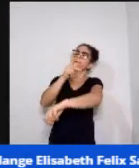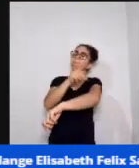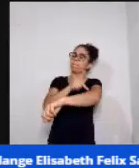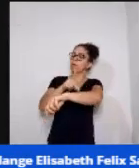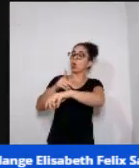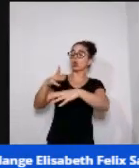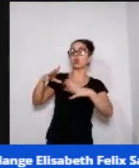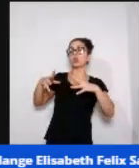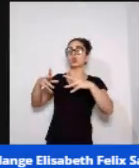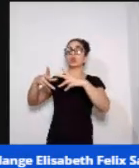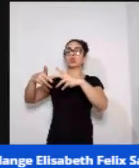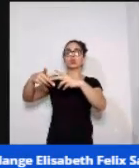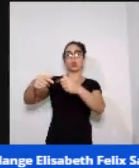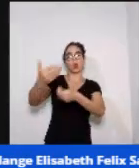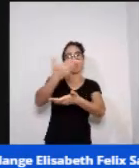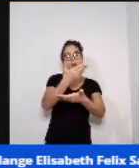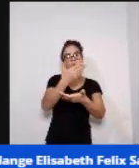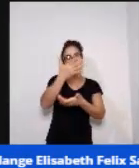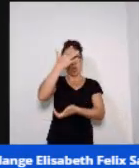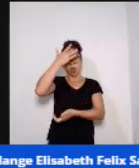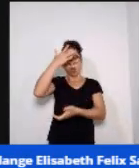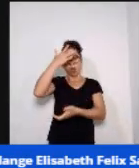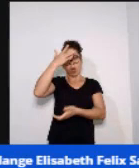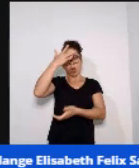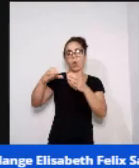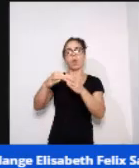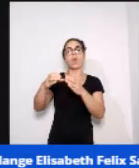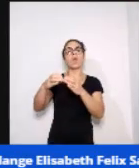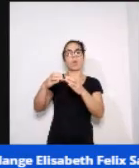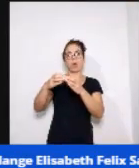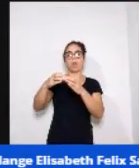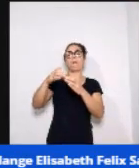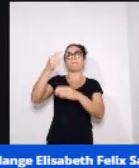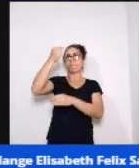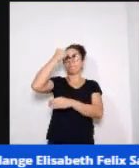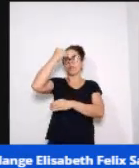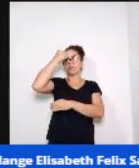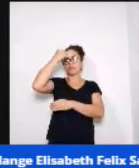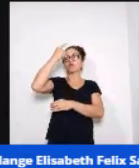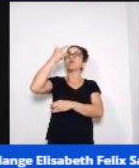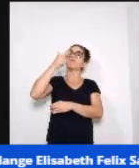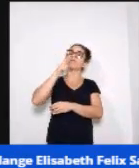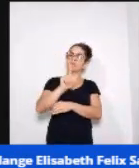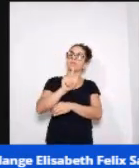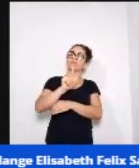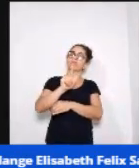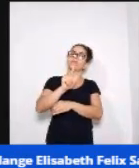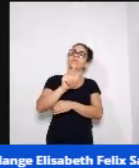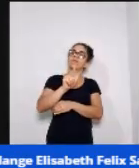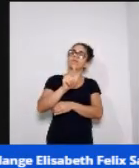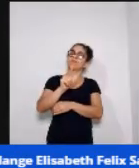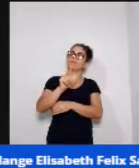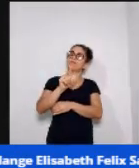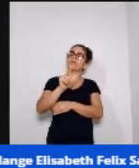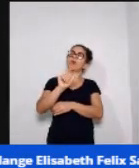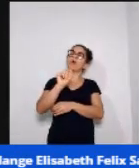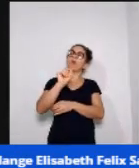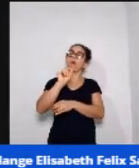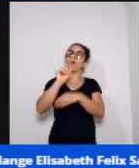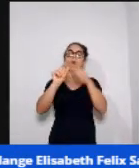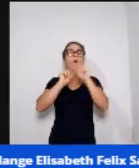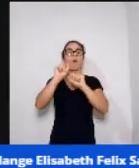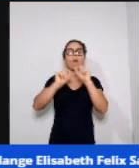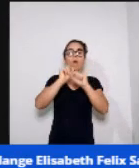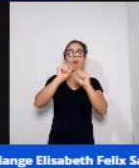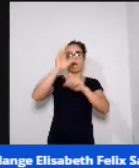com o objetivo de corrigir rumos e repensar situações para que a aprendizagem ocorra. Isto